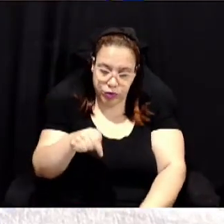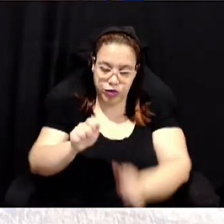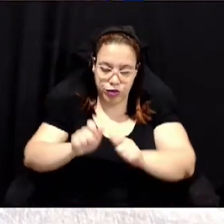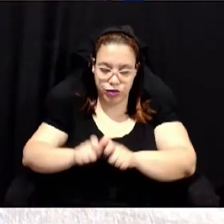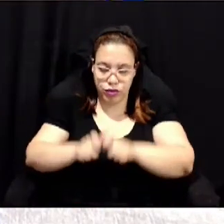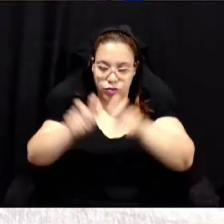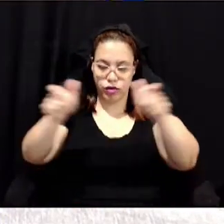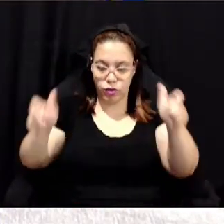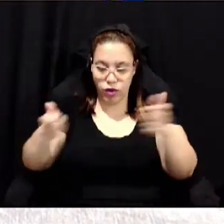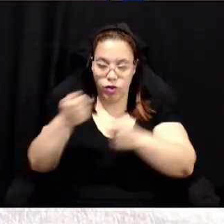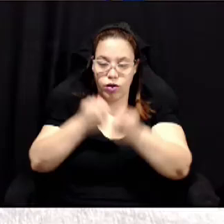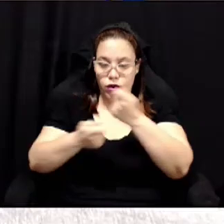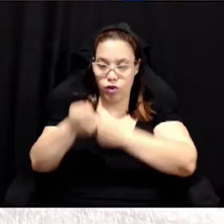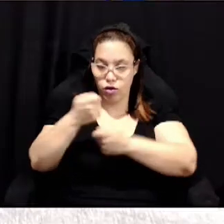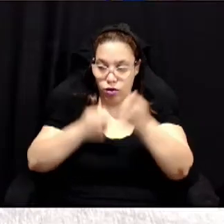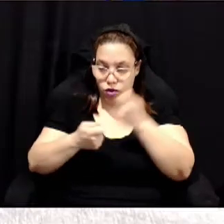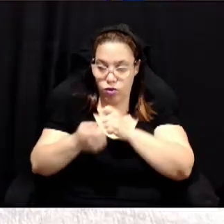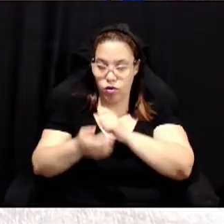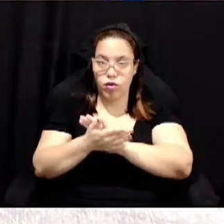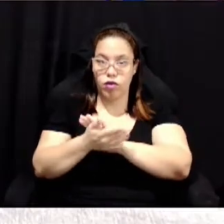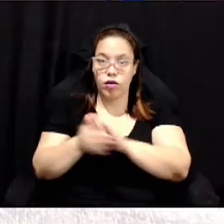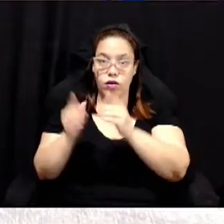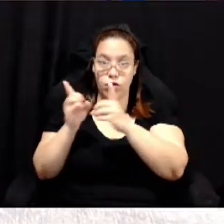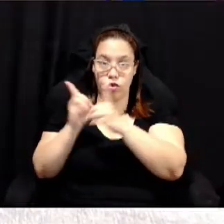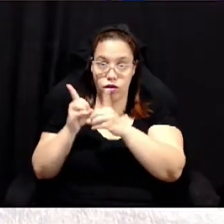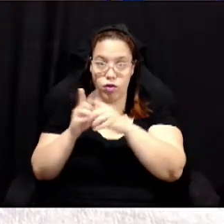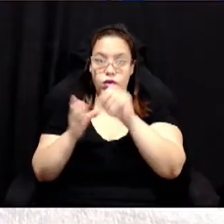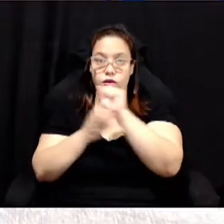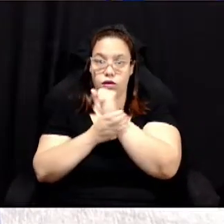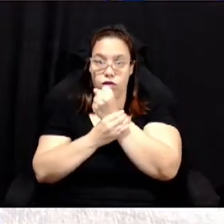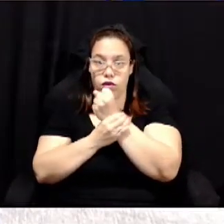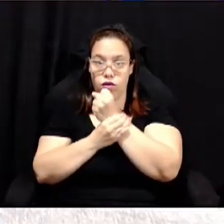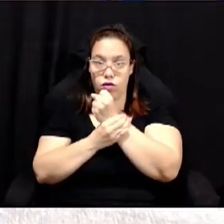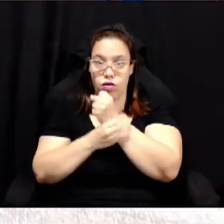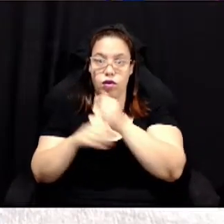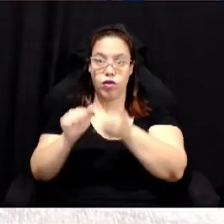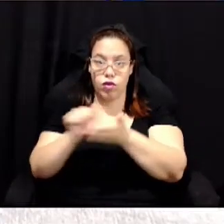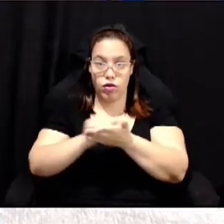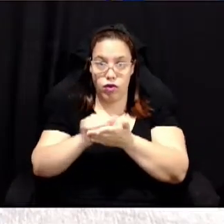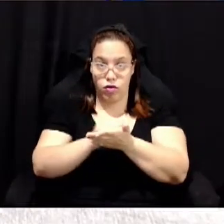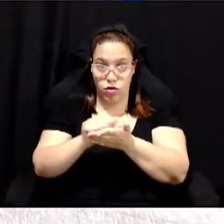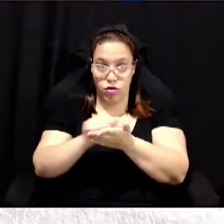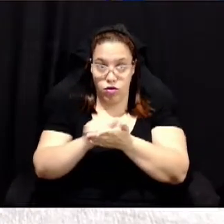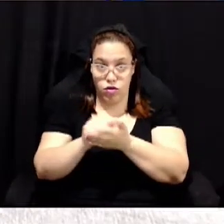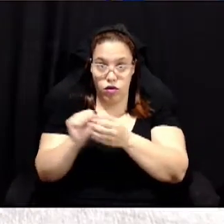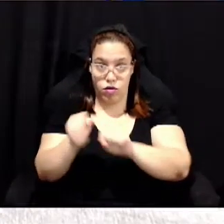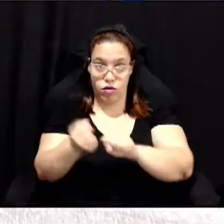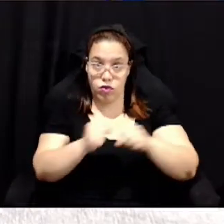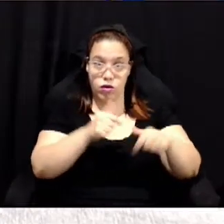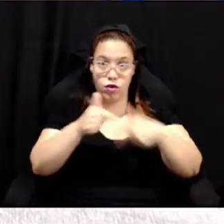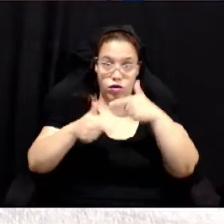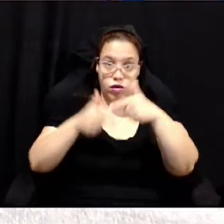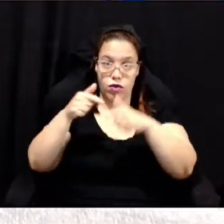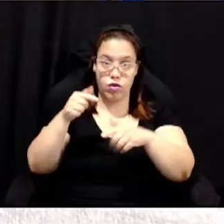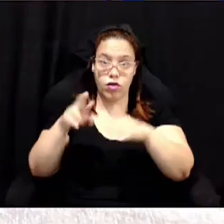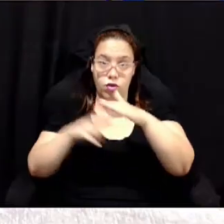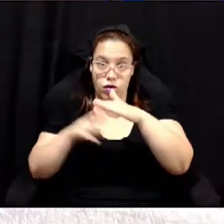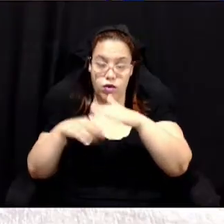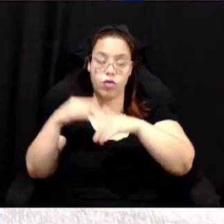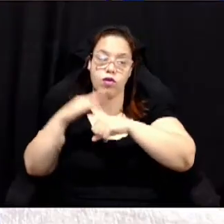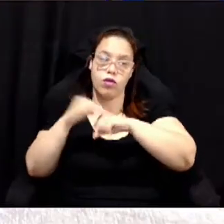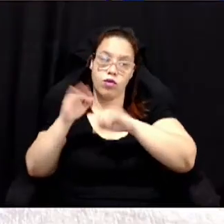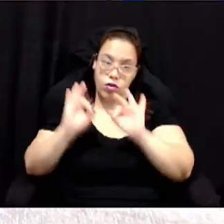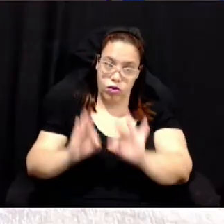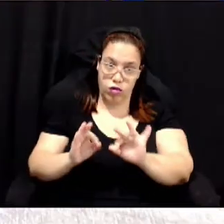administrativas e operacionais serve para atender equipe de segurança, equipe de limpeza e agentes que trabalham no terminal, cuidando, zelando pelo local e dando